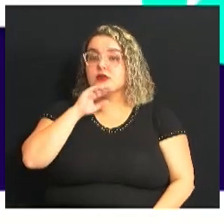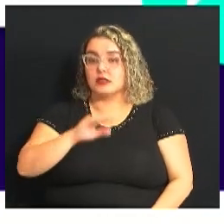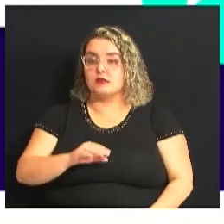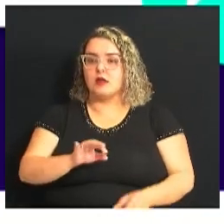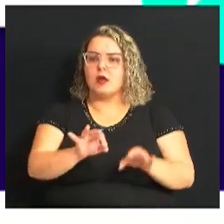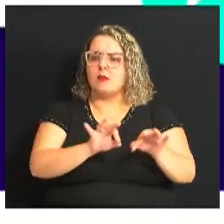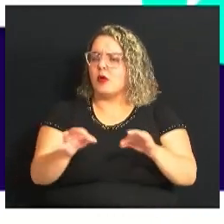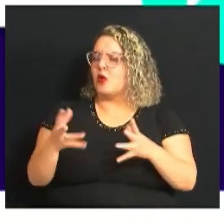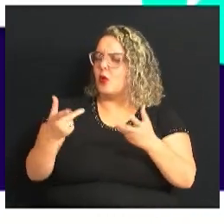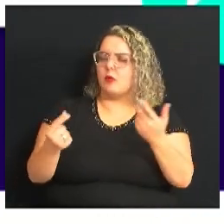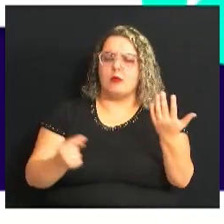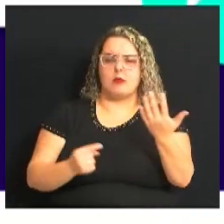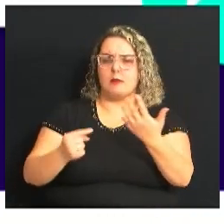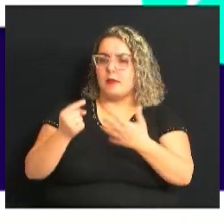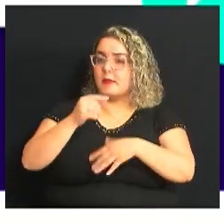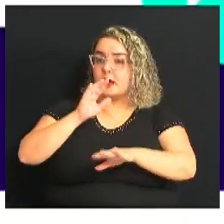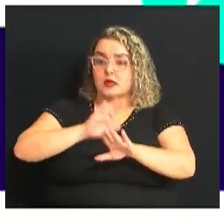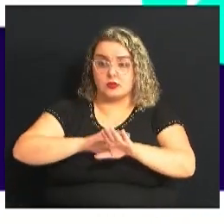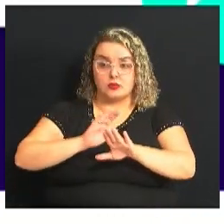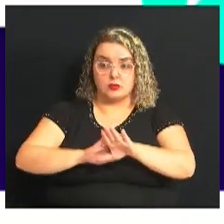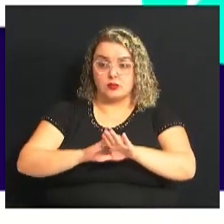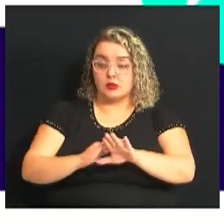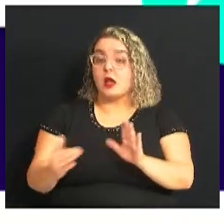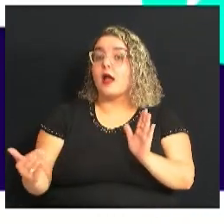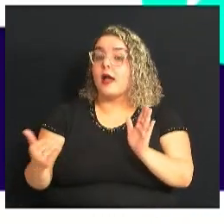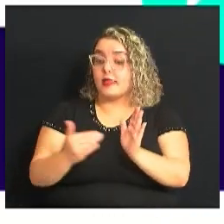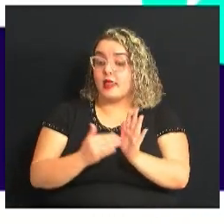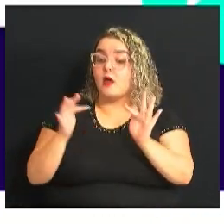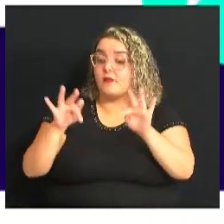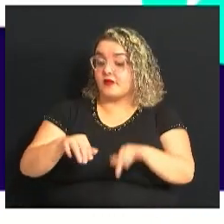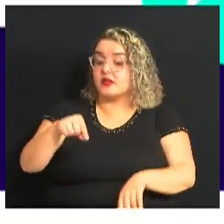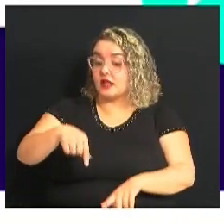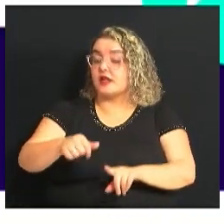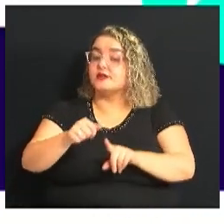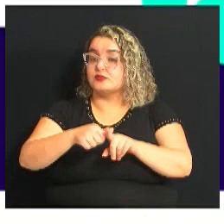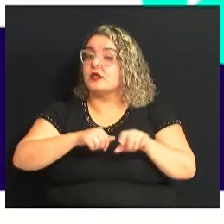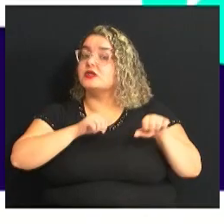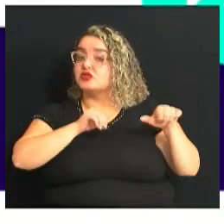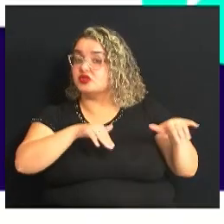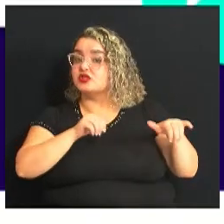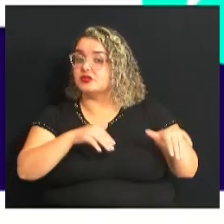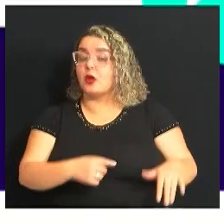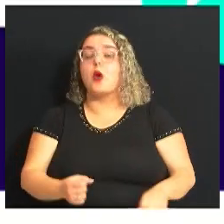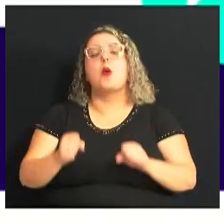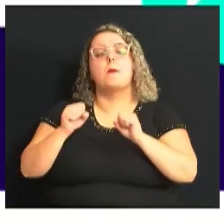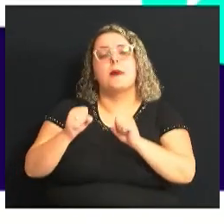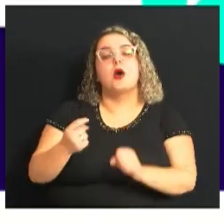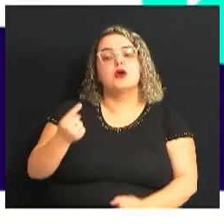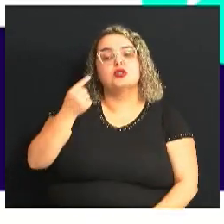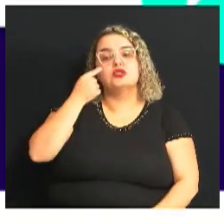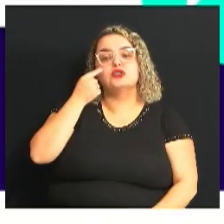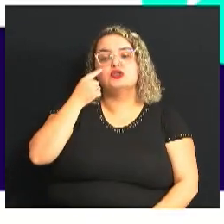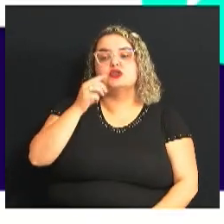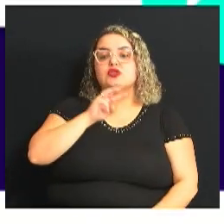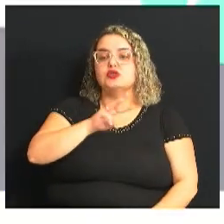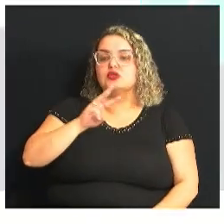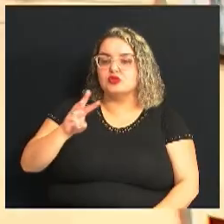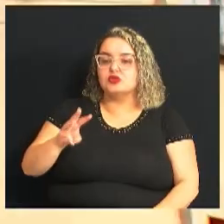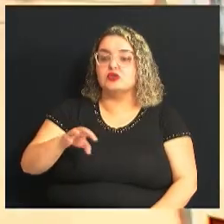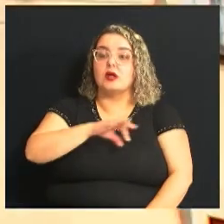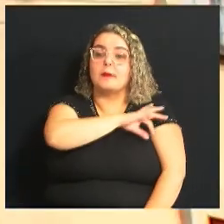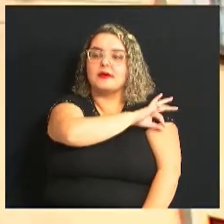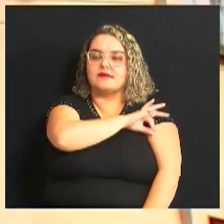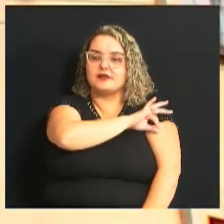completa com as atividades que seguem até o fim deste mês de setembro, você pode conferir no site da Prefeitura.